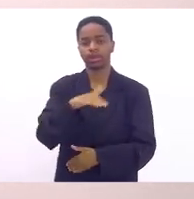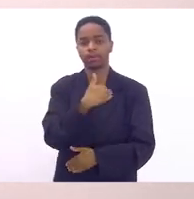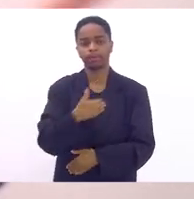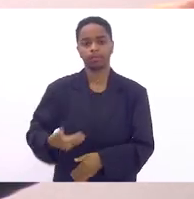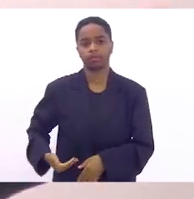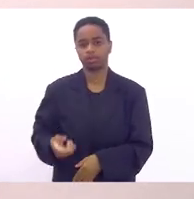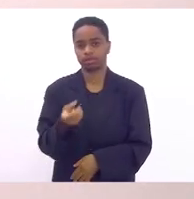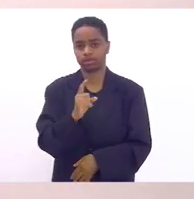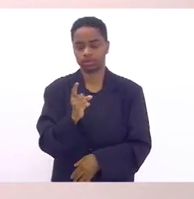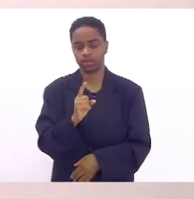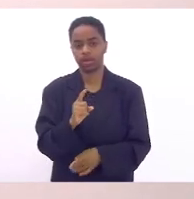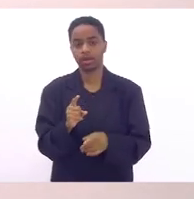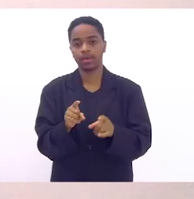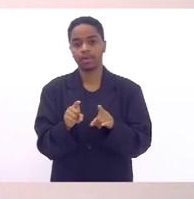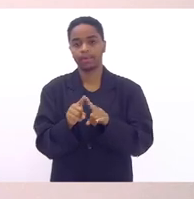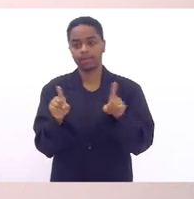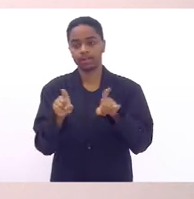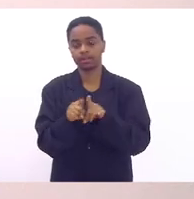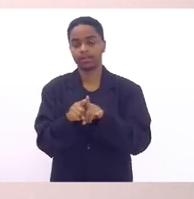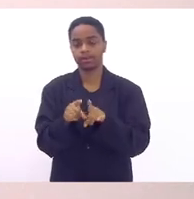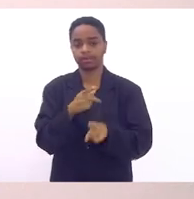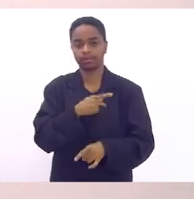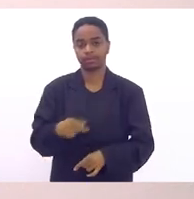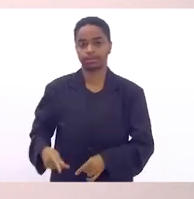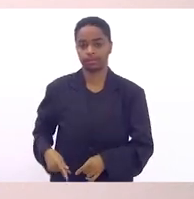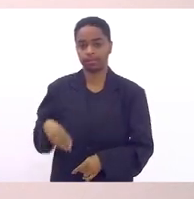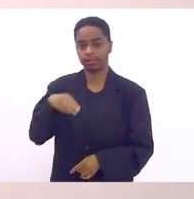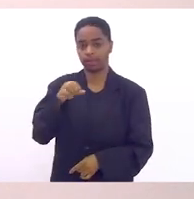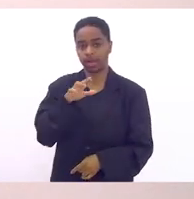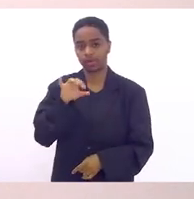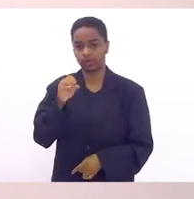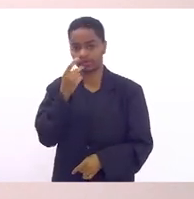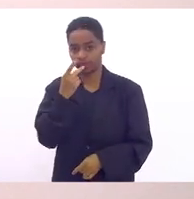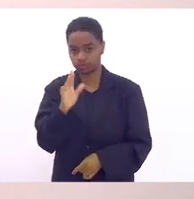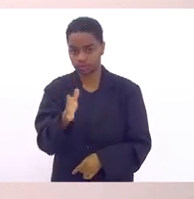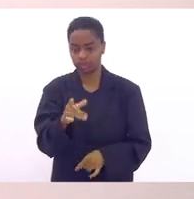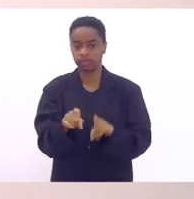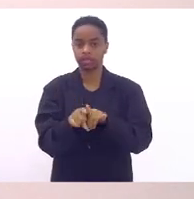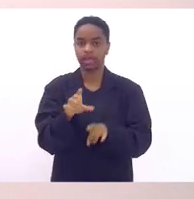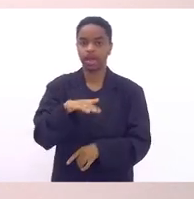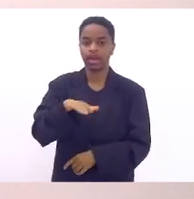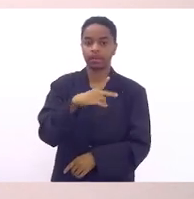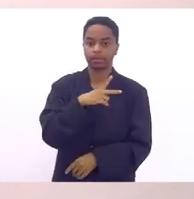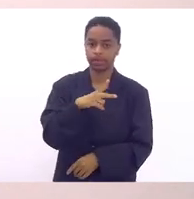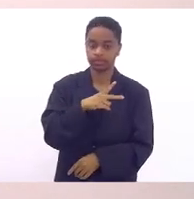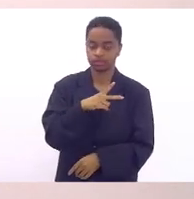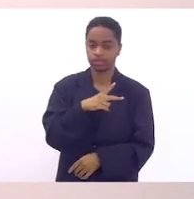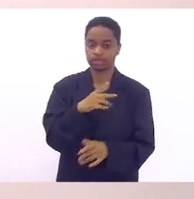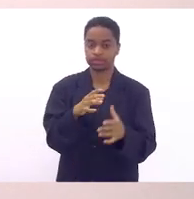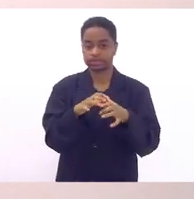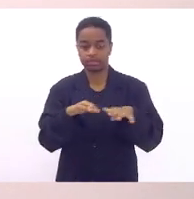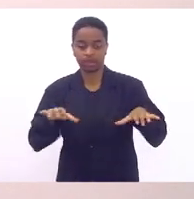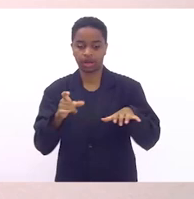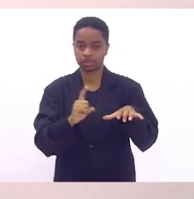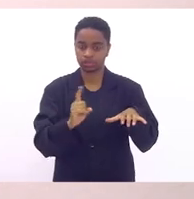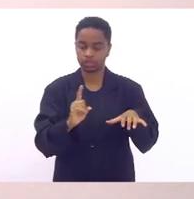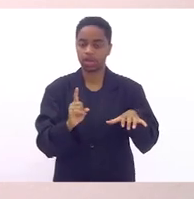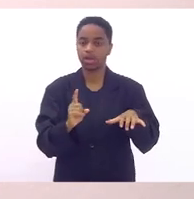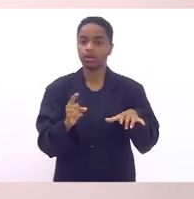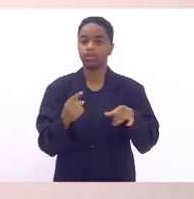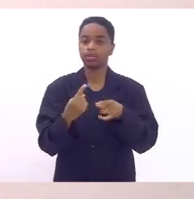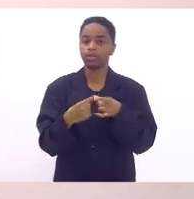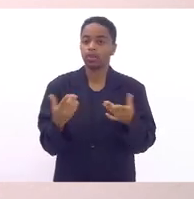isolado o presidente Mário já comentou com isso quanto o setor privado também de forma isolada existem hoje